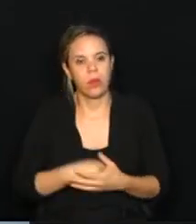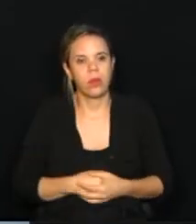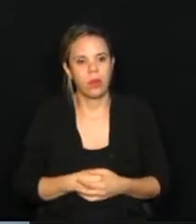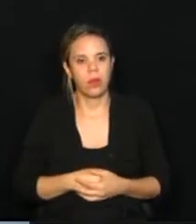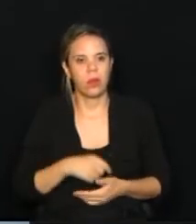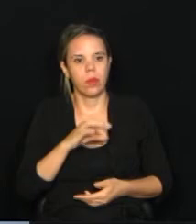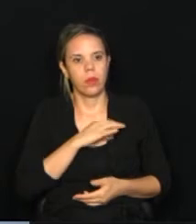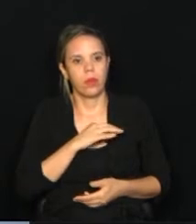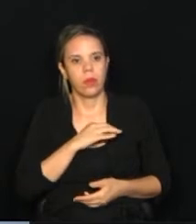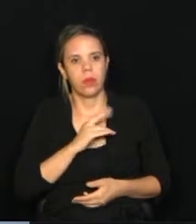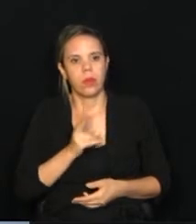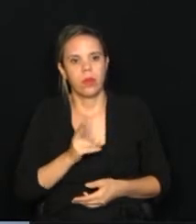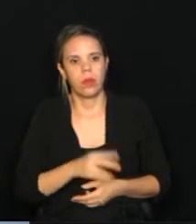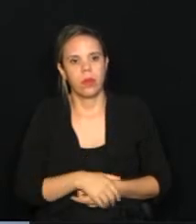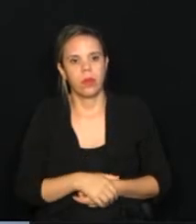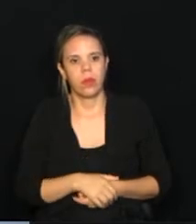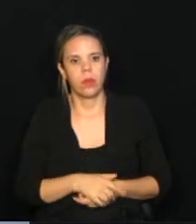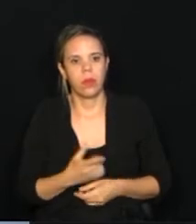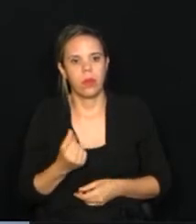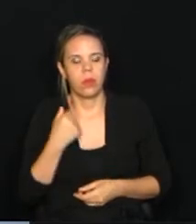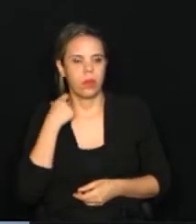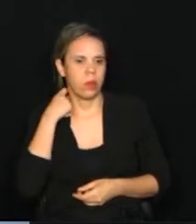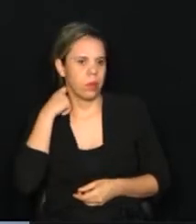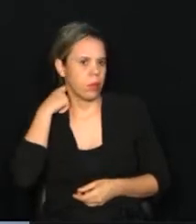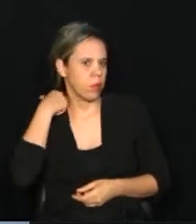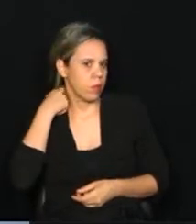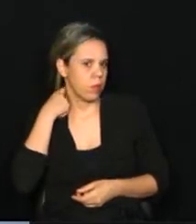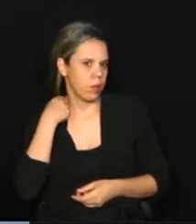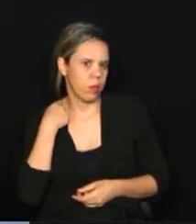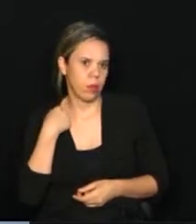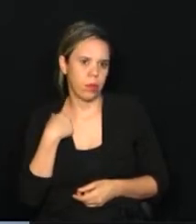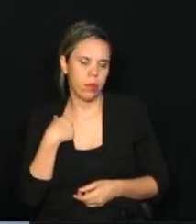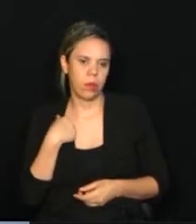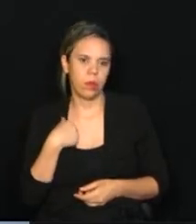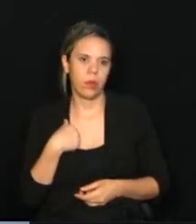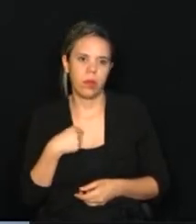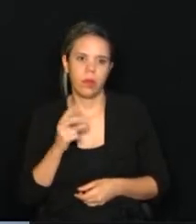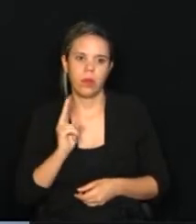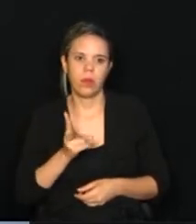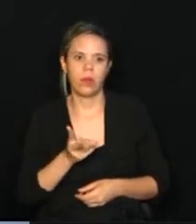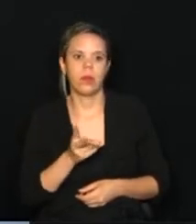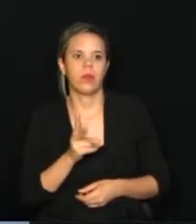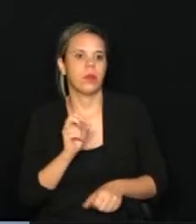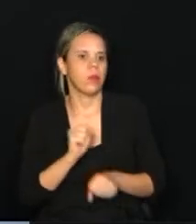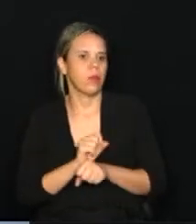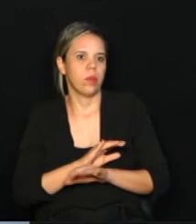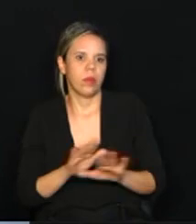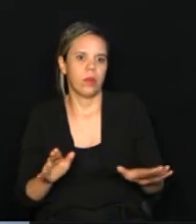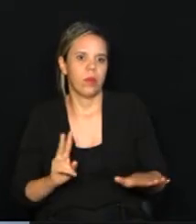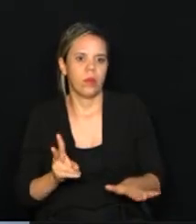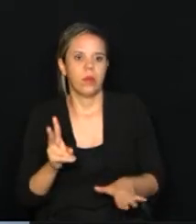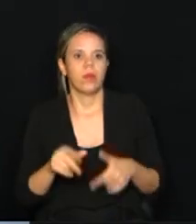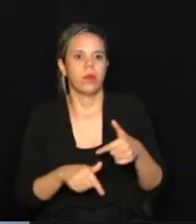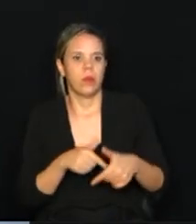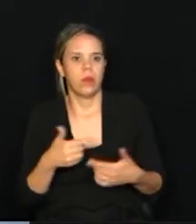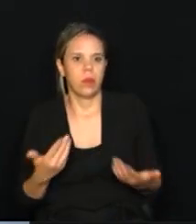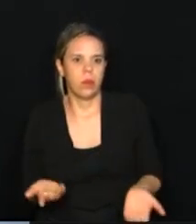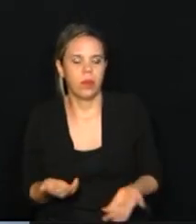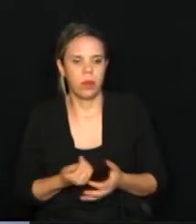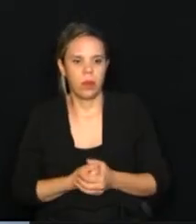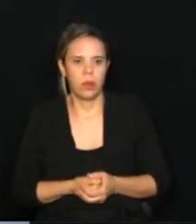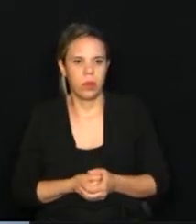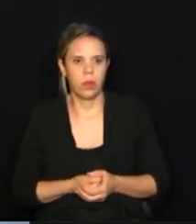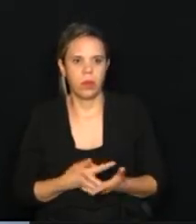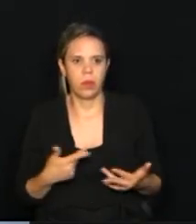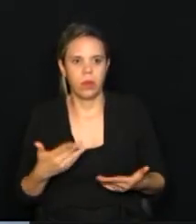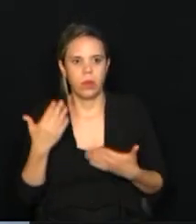militar, a parte financeira não para, né? Não tem essa pausa. Então, é uma das